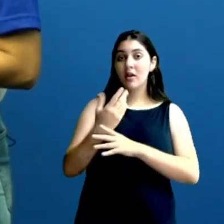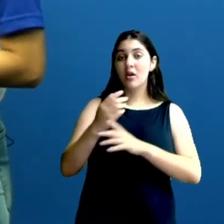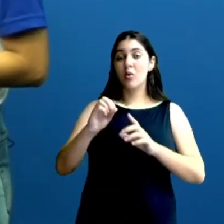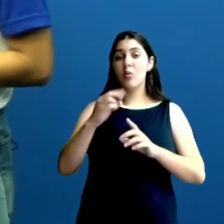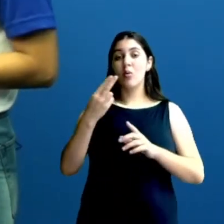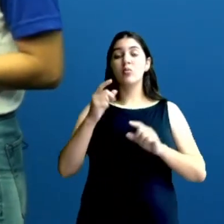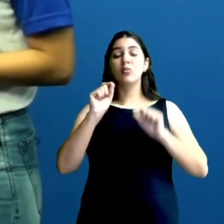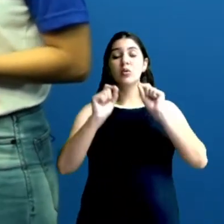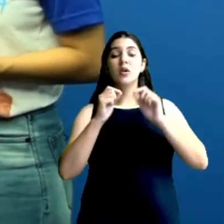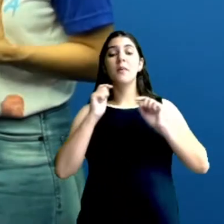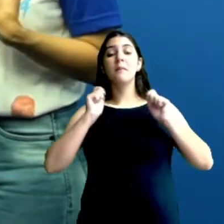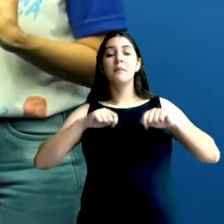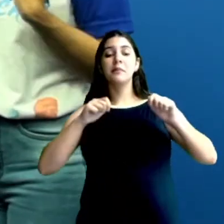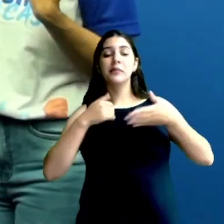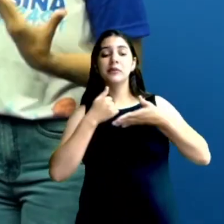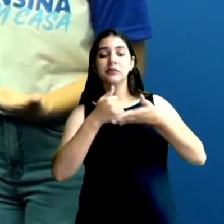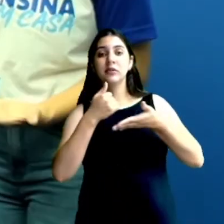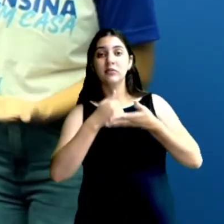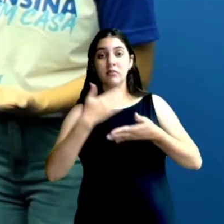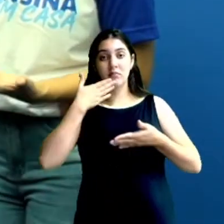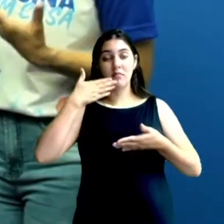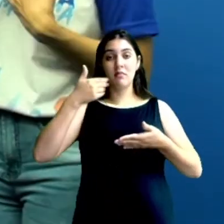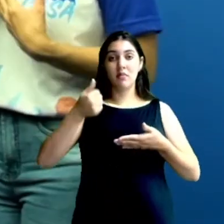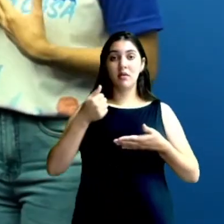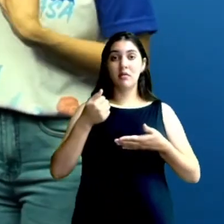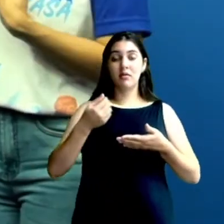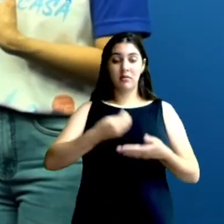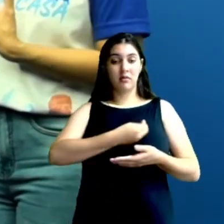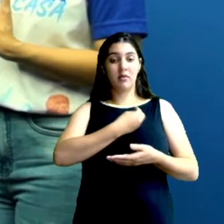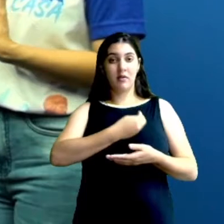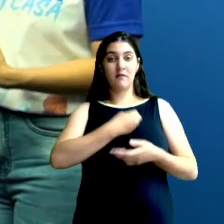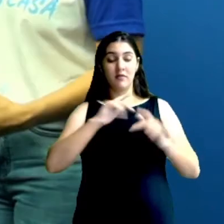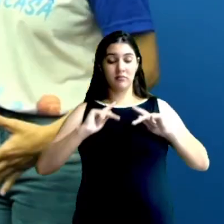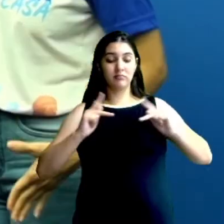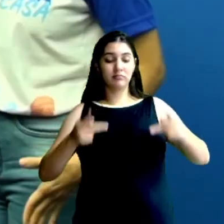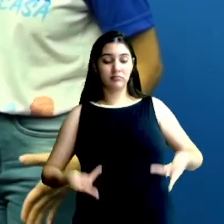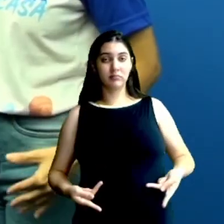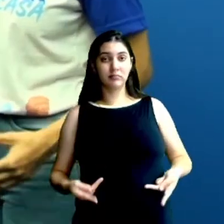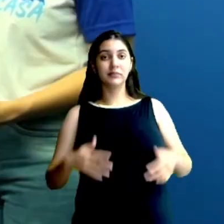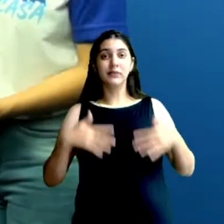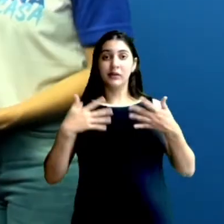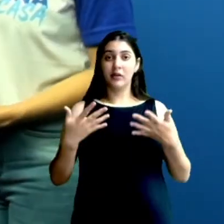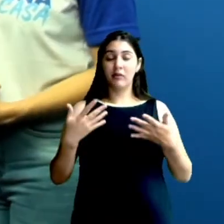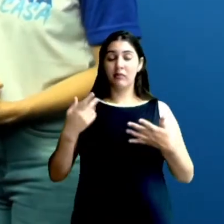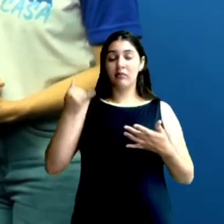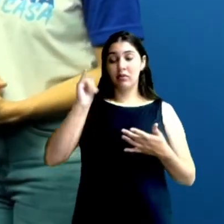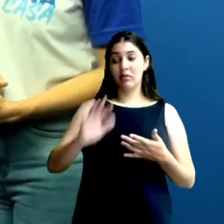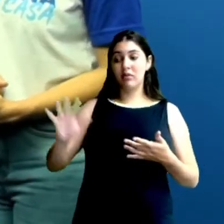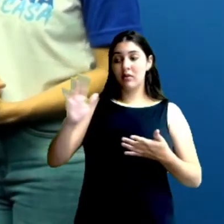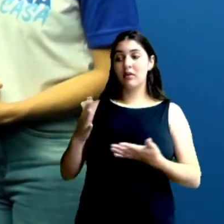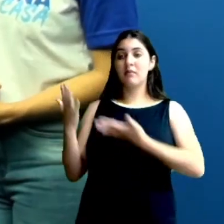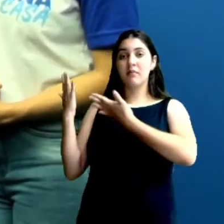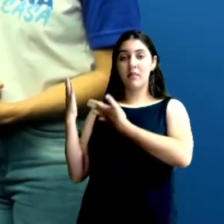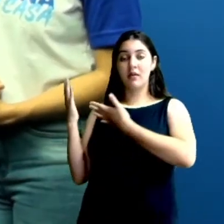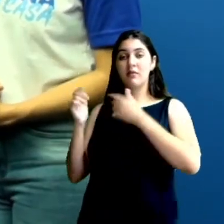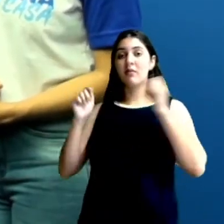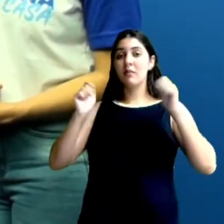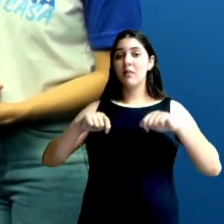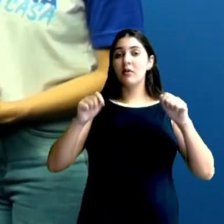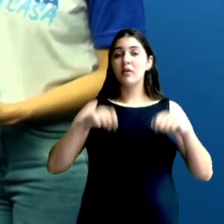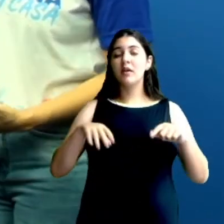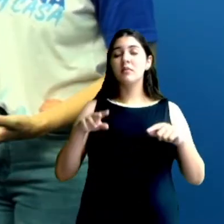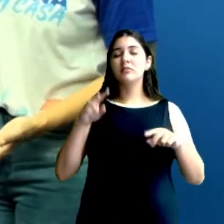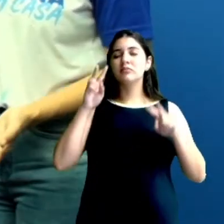que podem contribuir para melhorar a vida do ser humano. Então aqui na imagem a gente pode